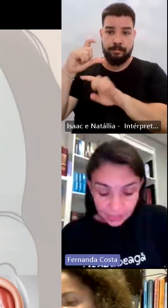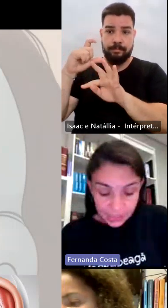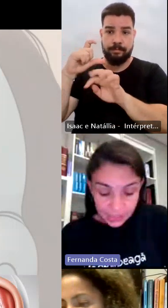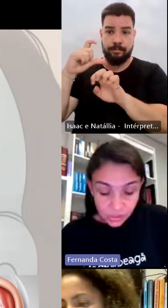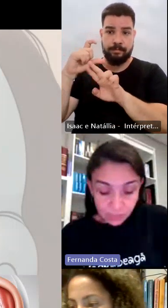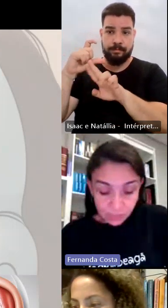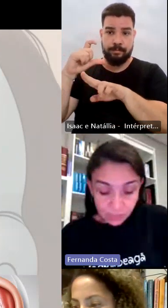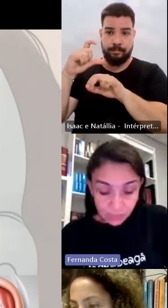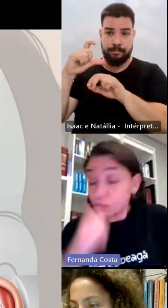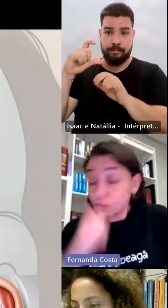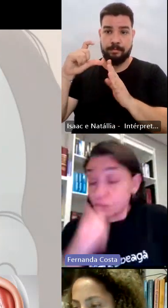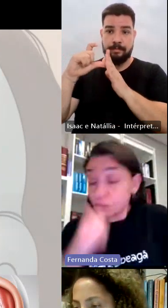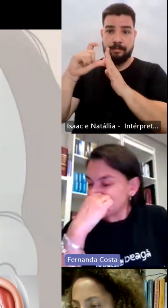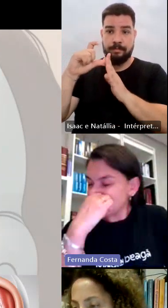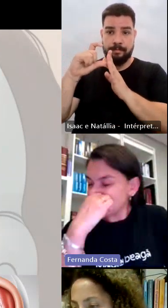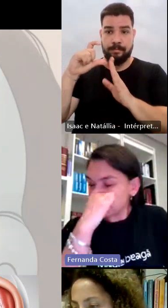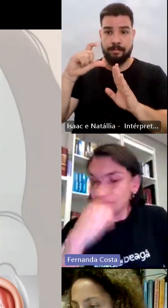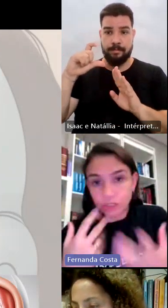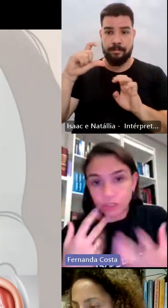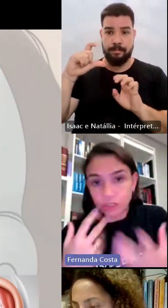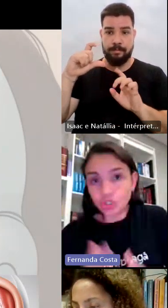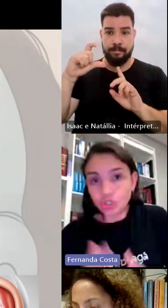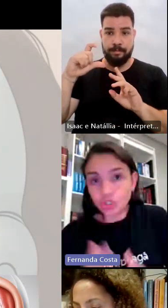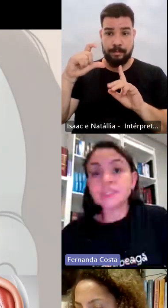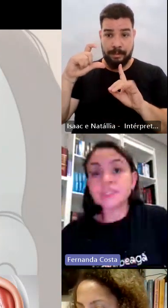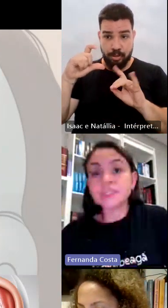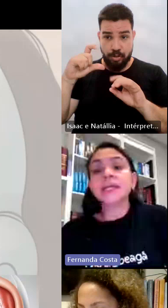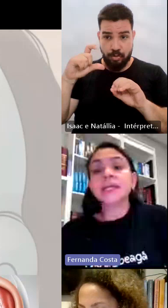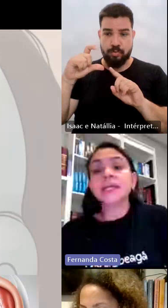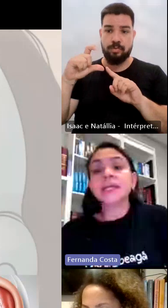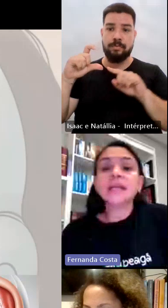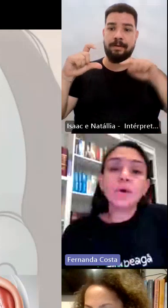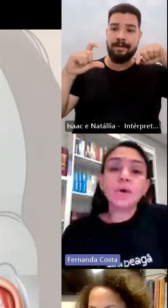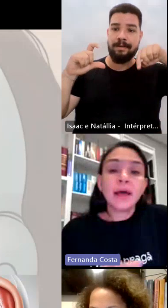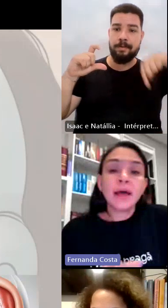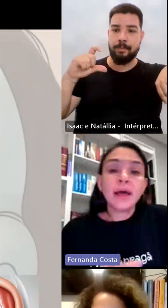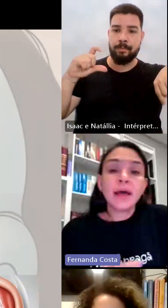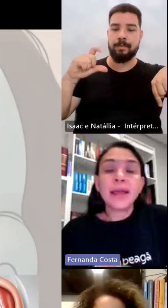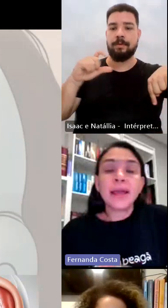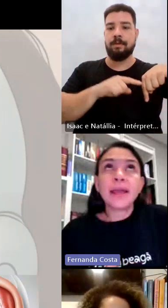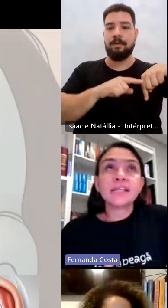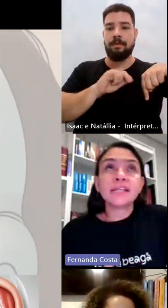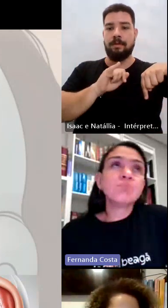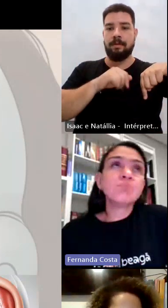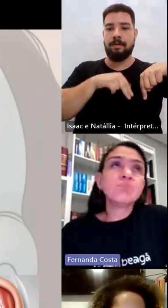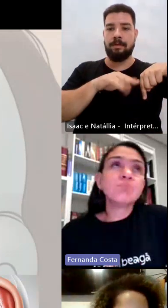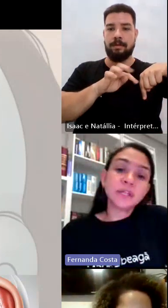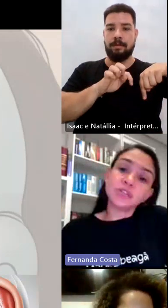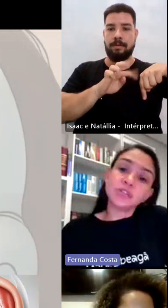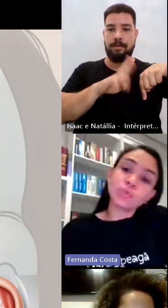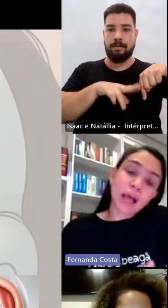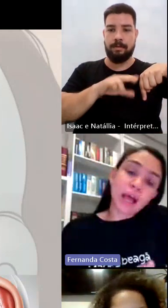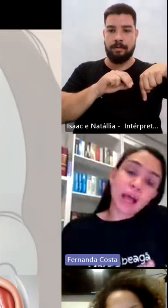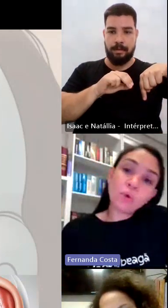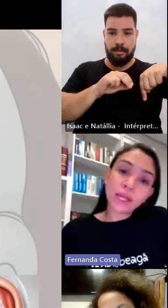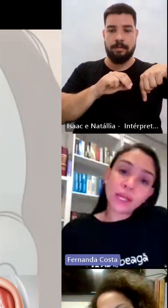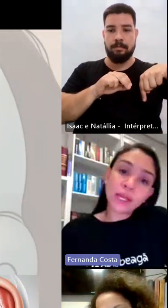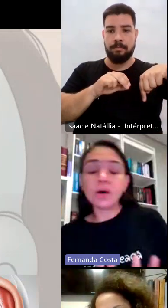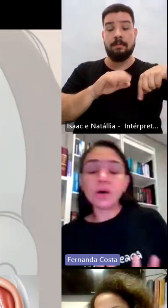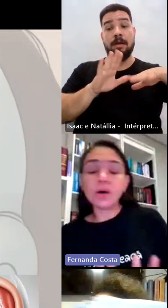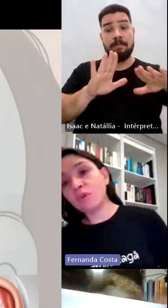às vezes nós temos algumas mudanças de nomes. Então, vocês podem escutar